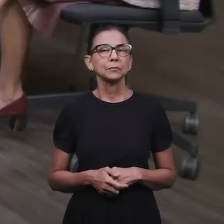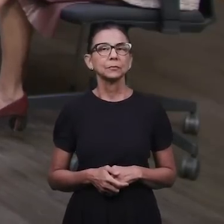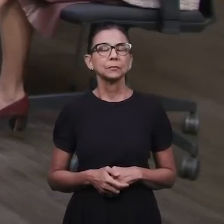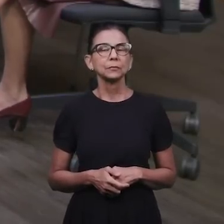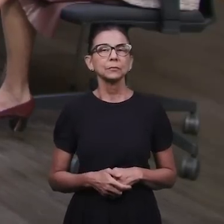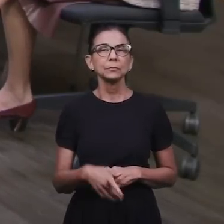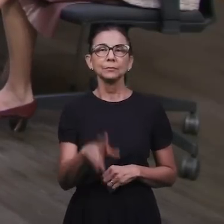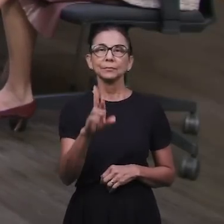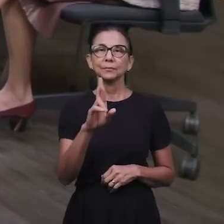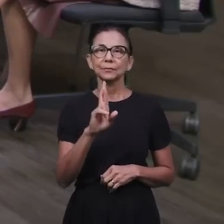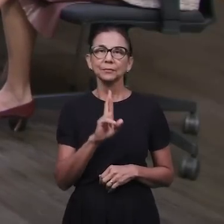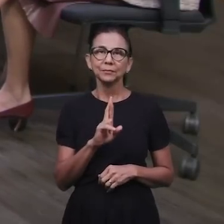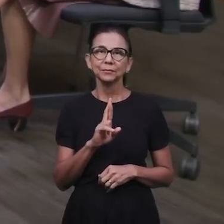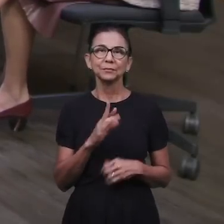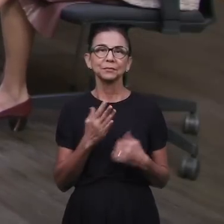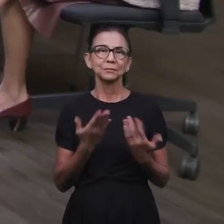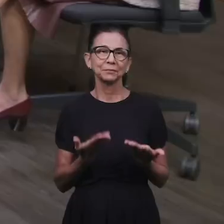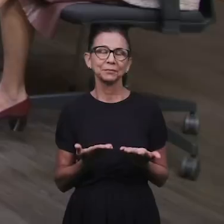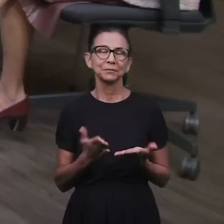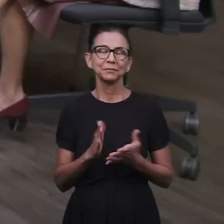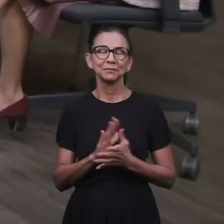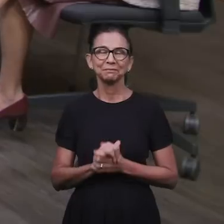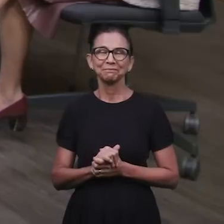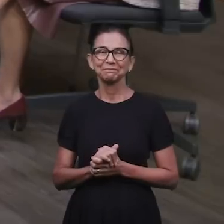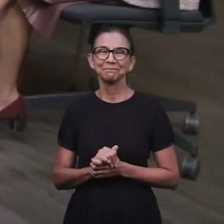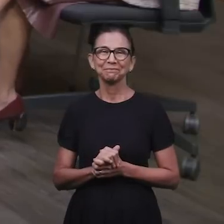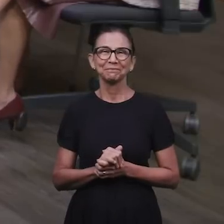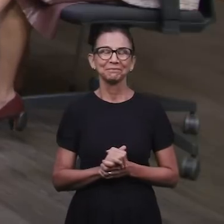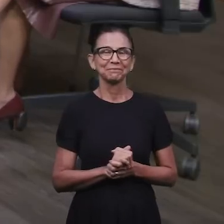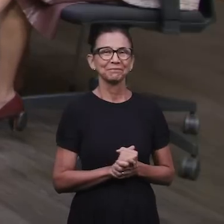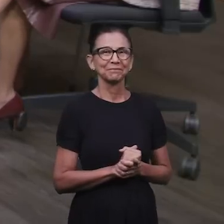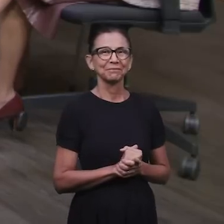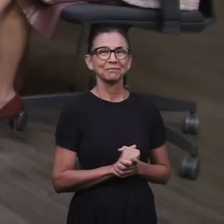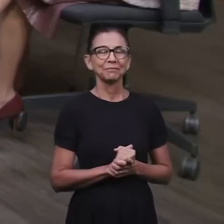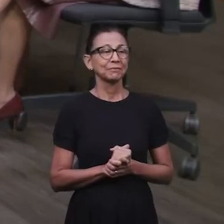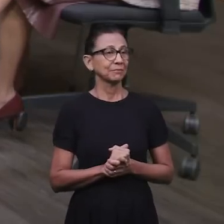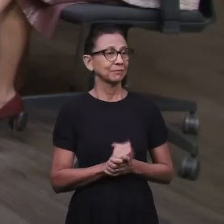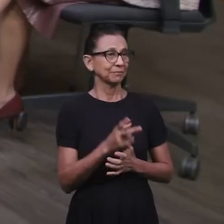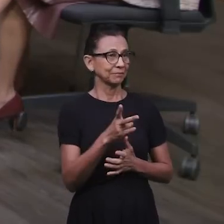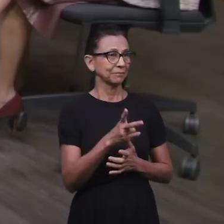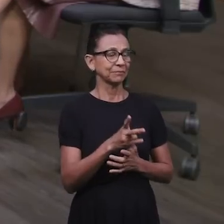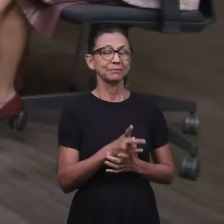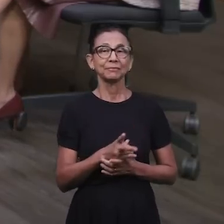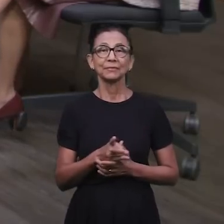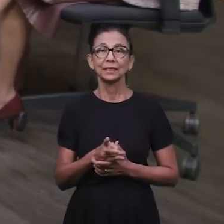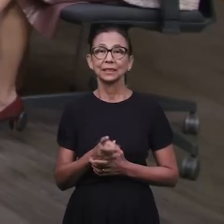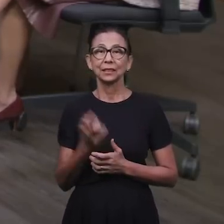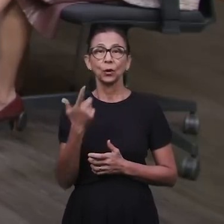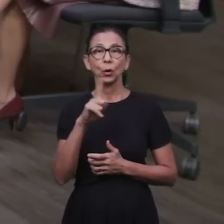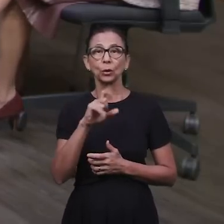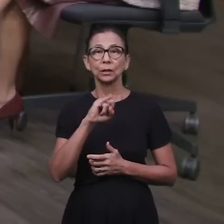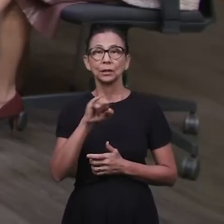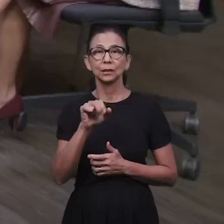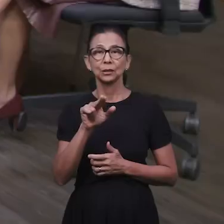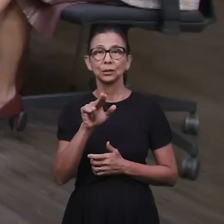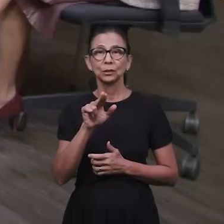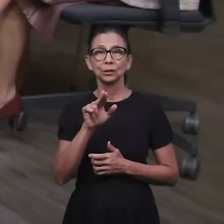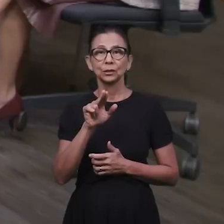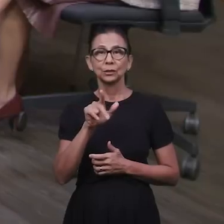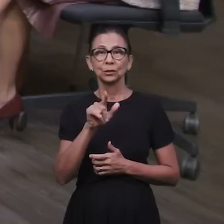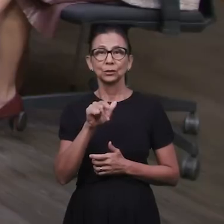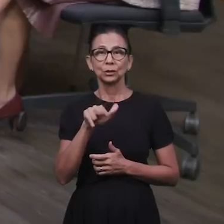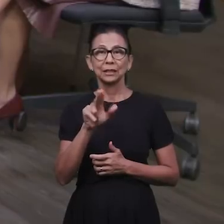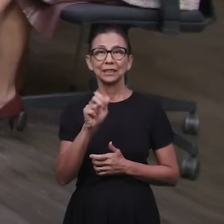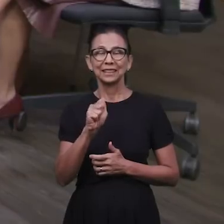para a Ana Beatriz, do Rio de Janeiro. Andréia, vamos seguir? Temos mais uma Juliana aqui. Opa, de Juliana para Juliana.